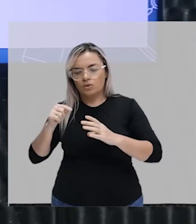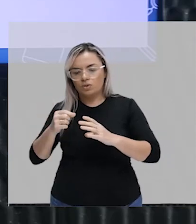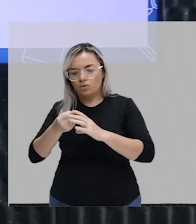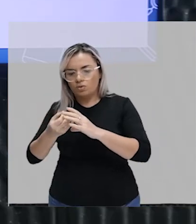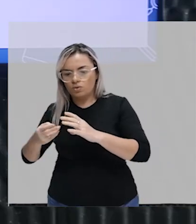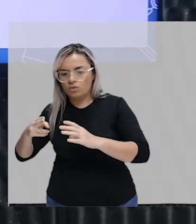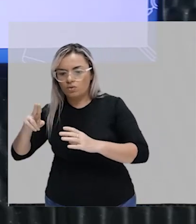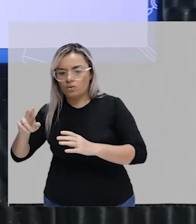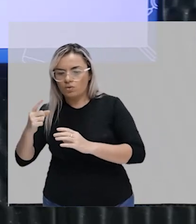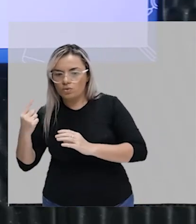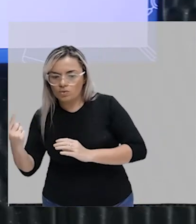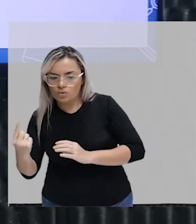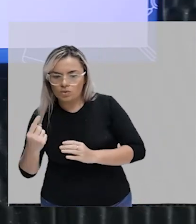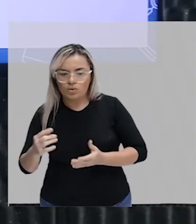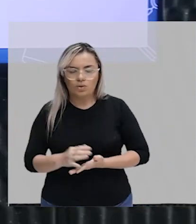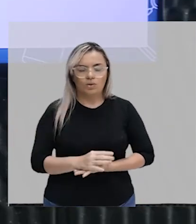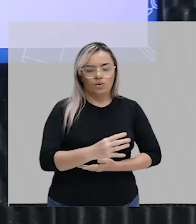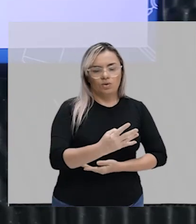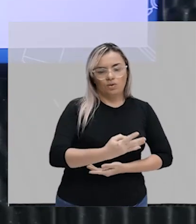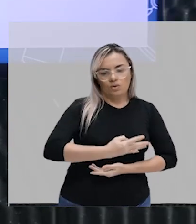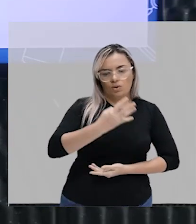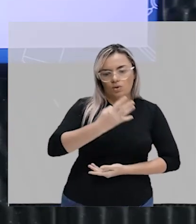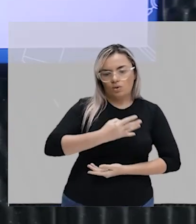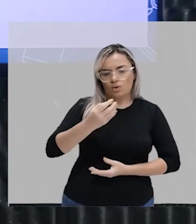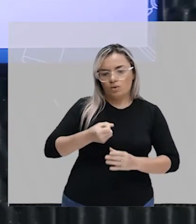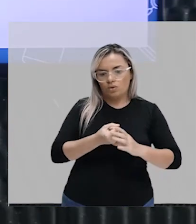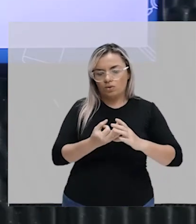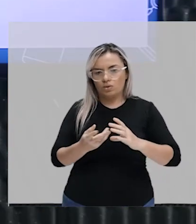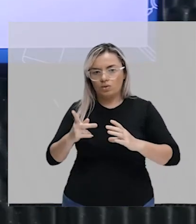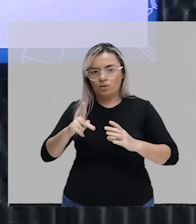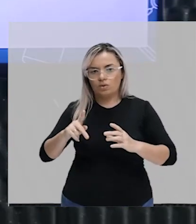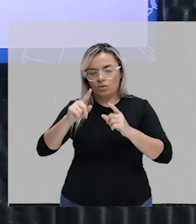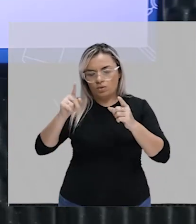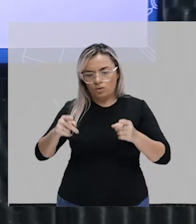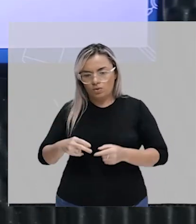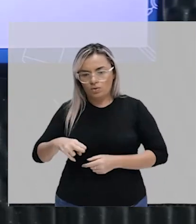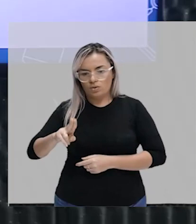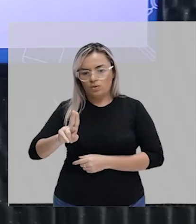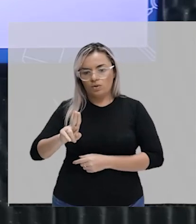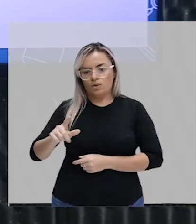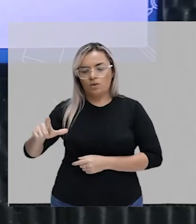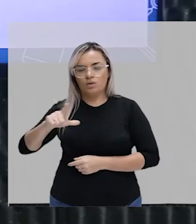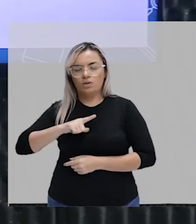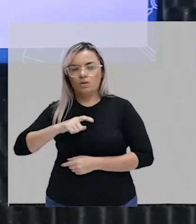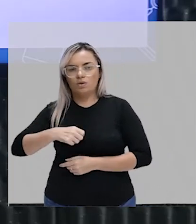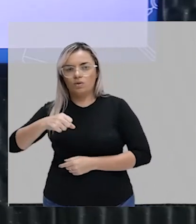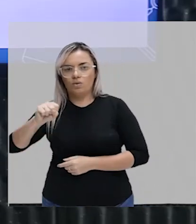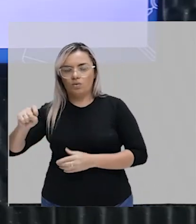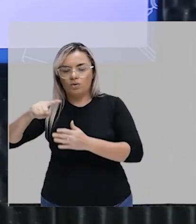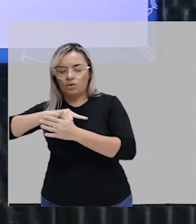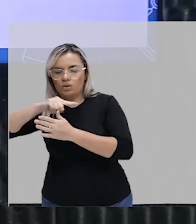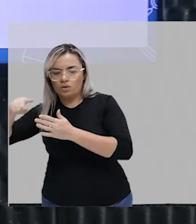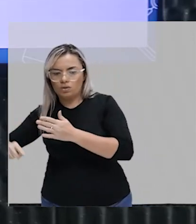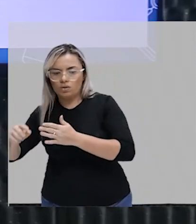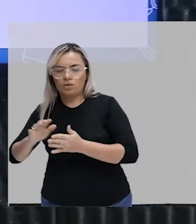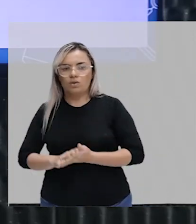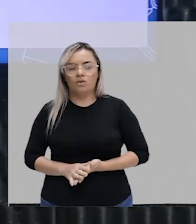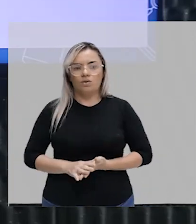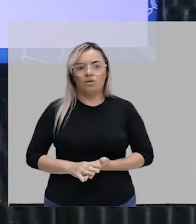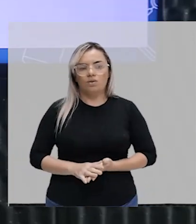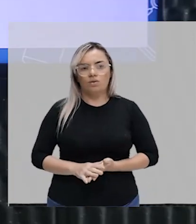a quarta afirmação, o conjunto parte de U tem 8 elementos. Então, nós vamos analisar item a item, tá bom? Olha